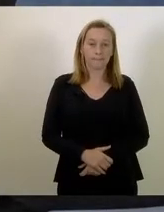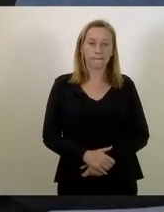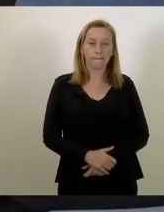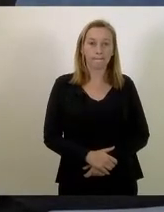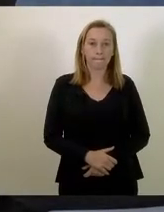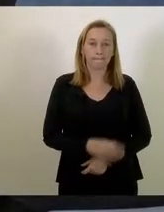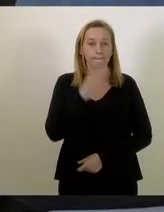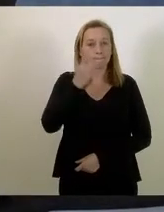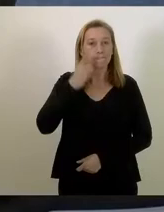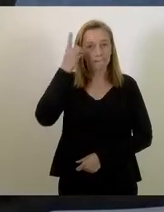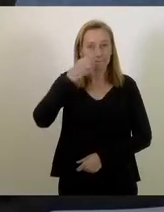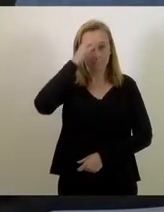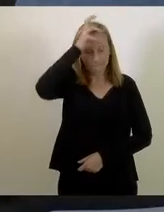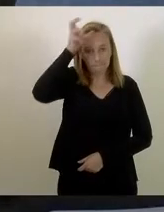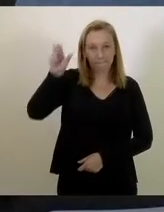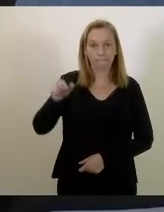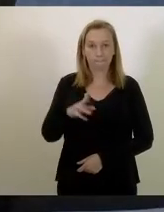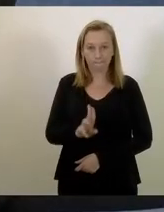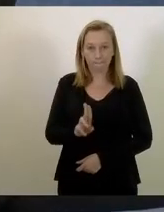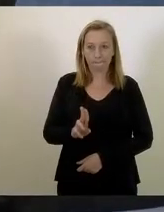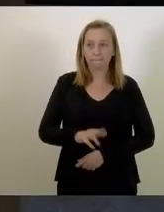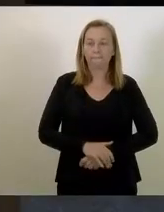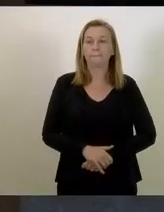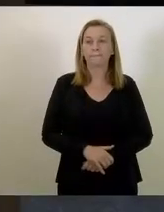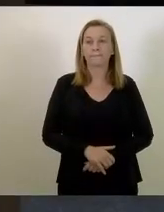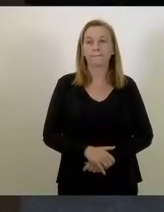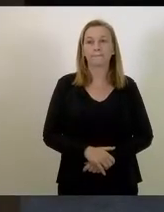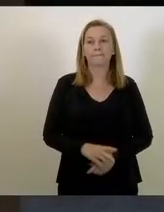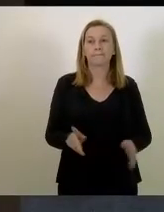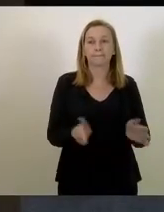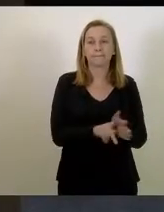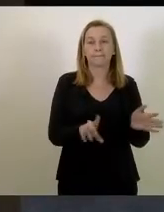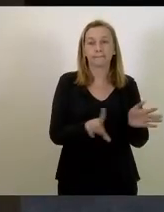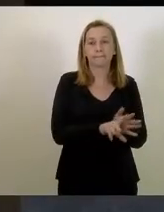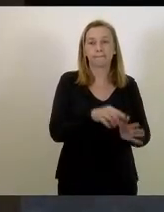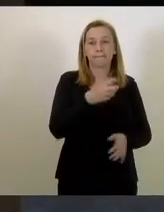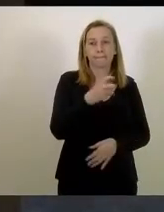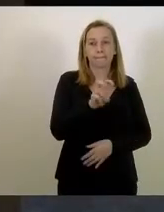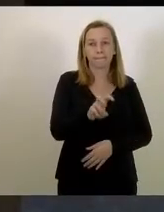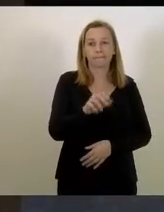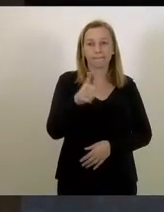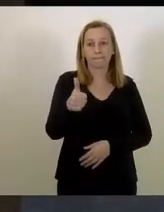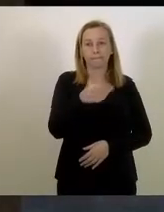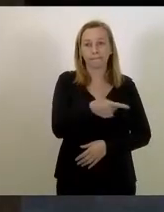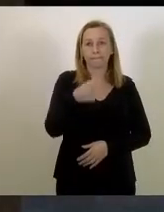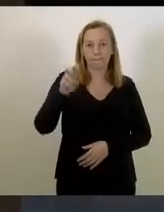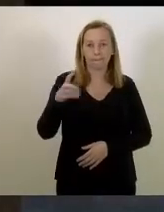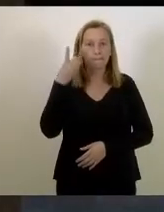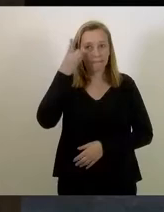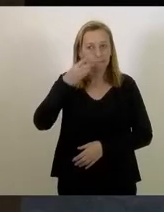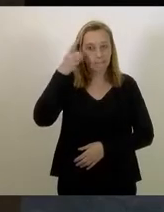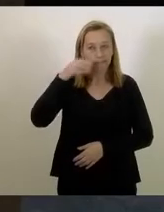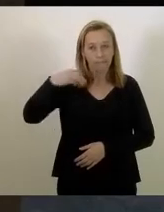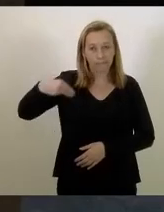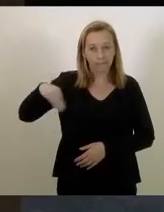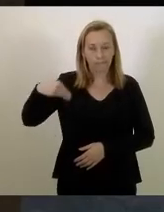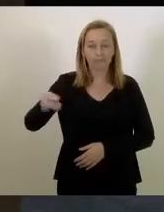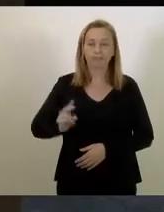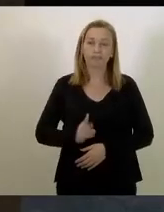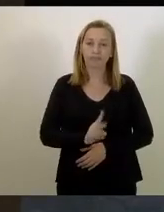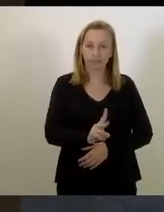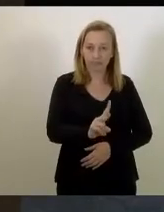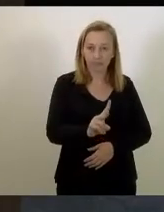deputada Tia Ju estamos emitindo parecer o projeto de lei 851 de 2015 do deputado Carlos Mink que sempre